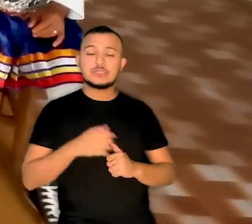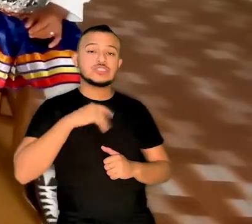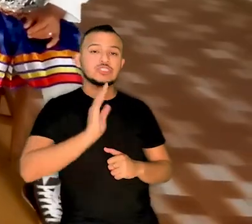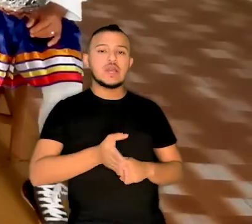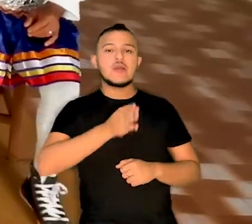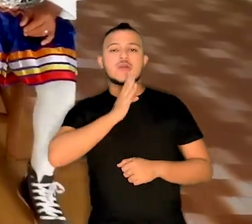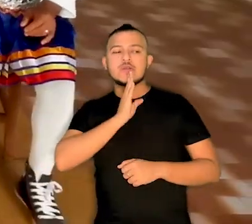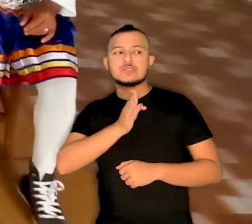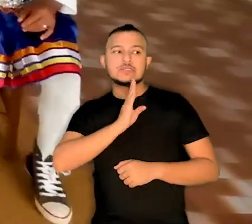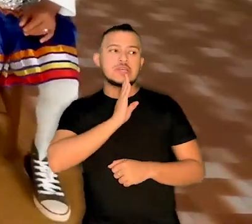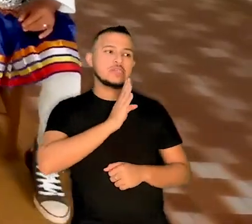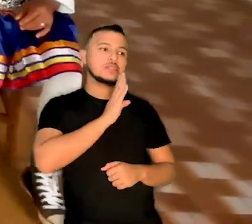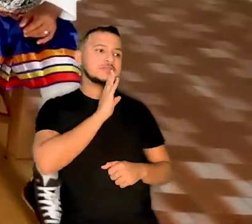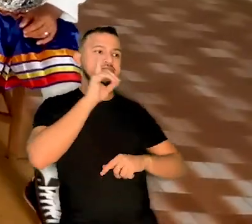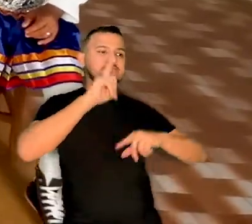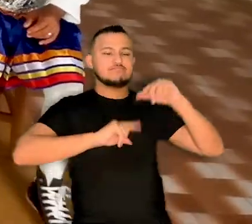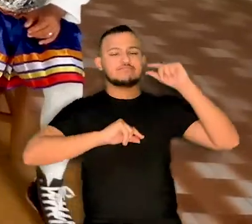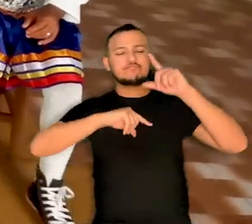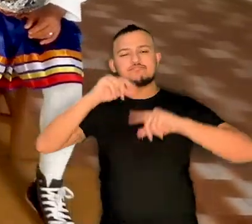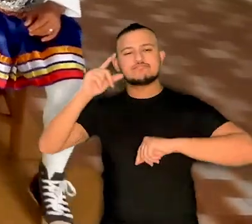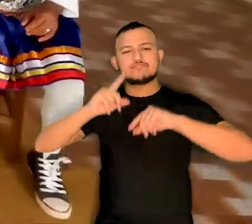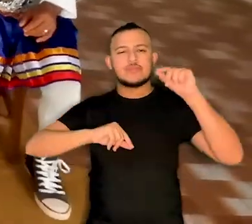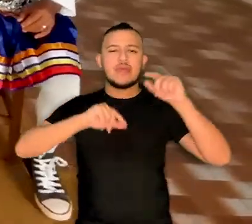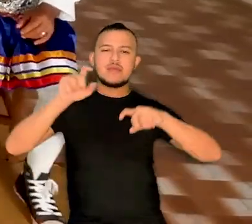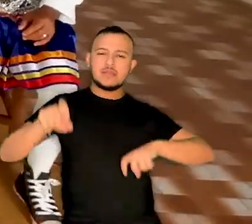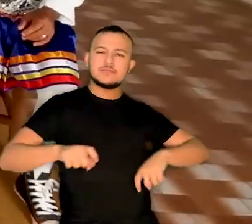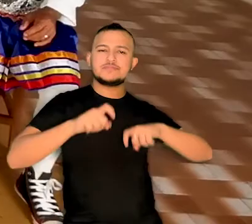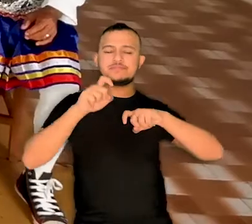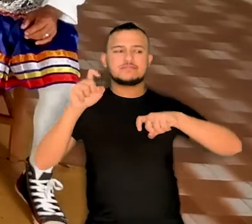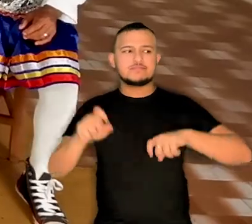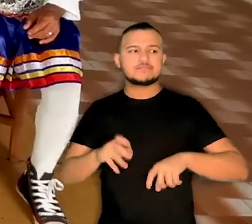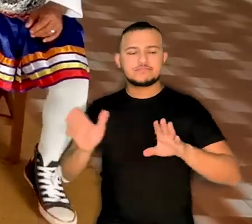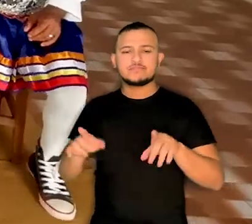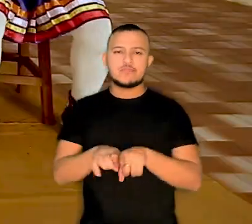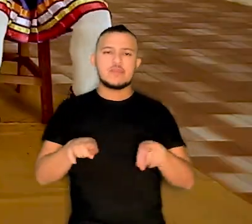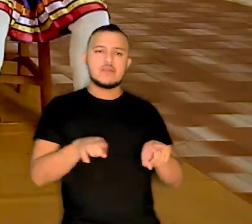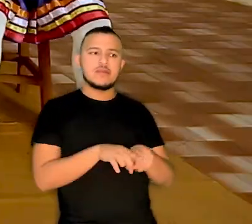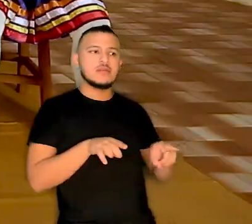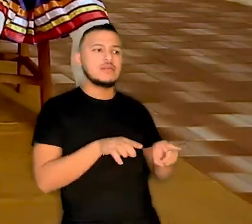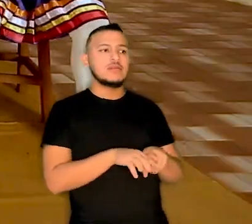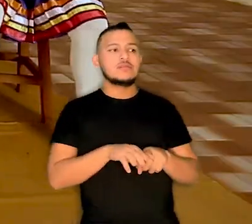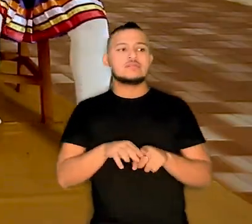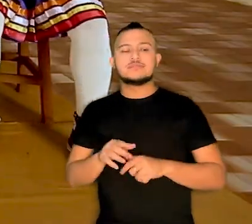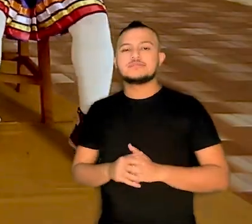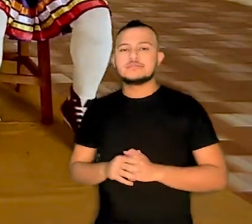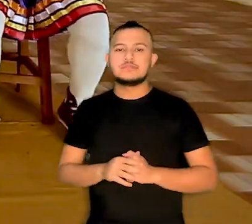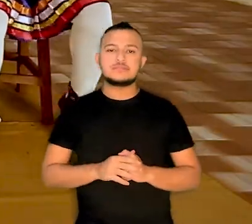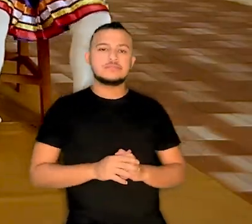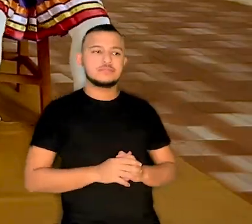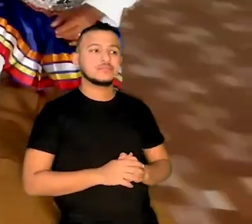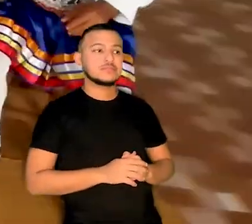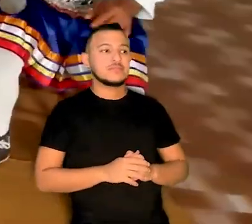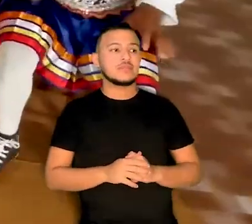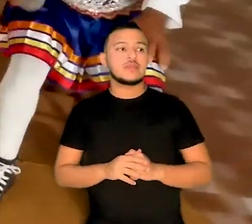Eu já conheço a inteira matutina e a Mercúria da inteira